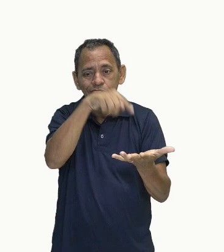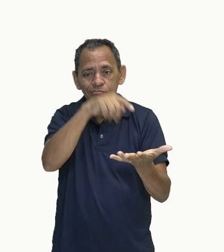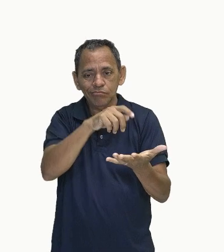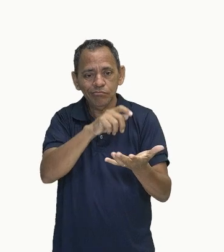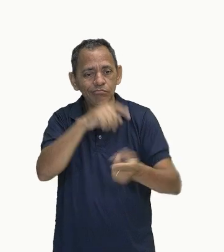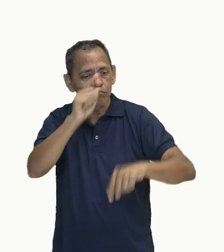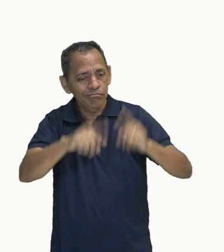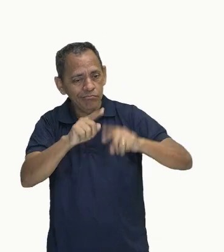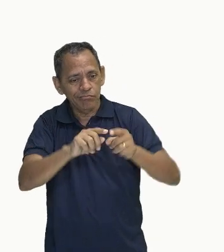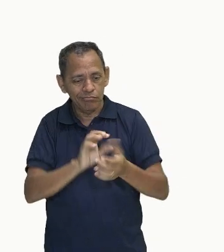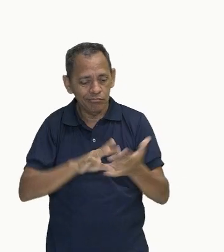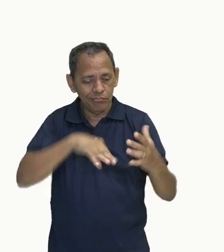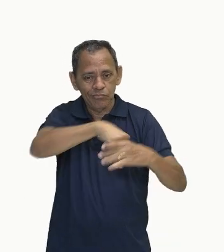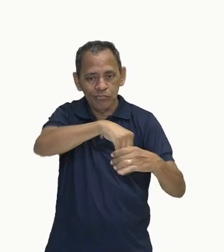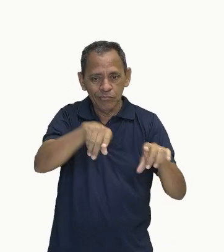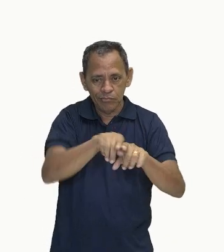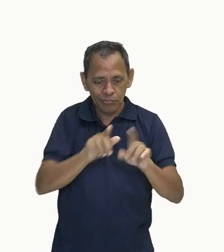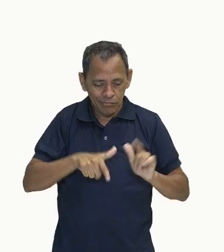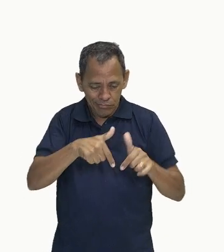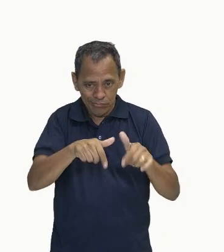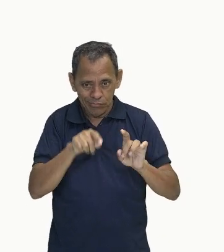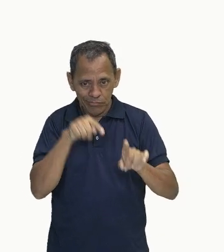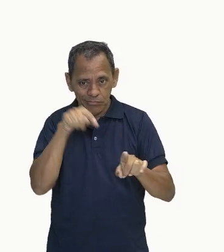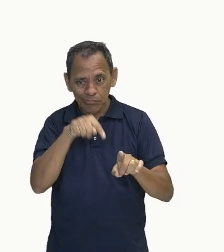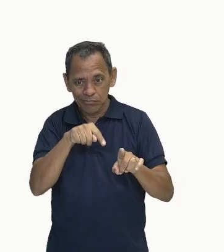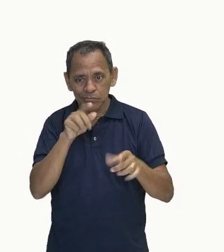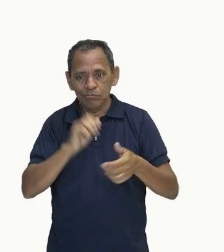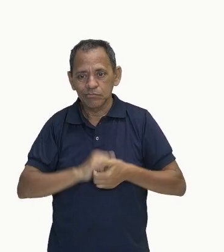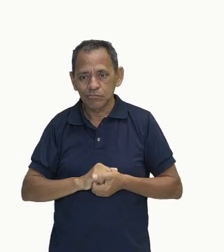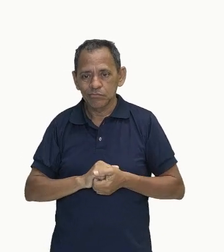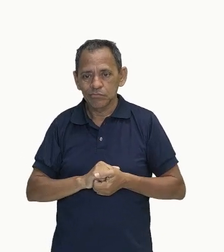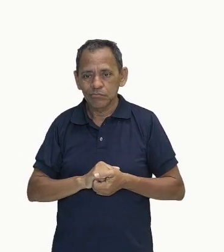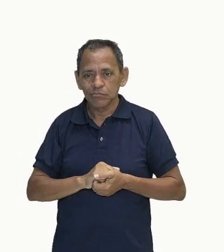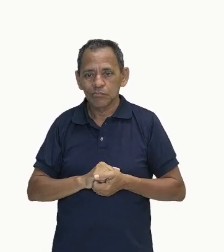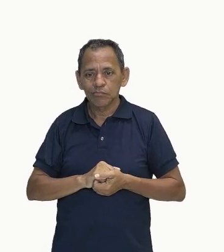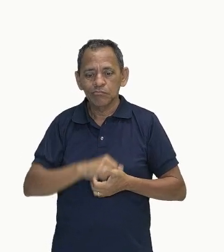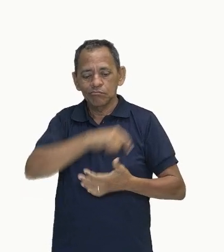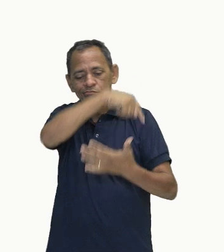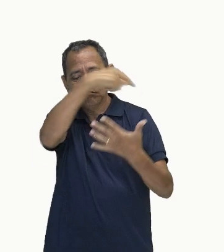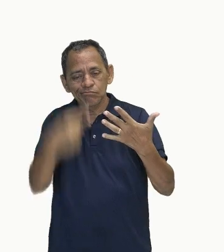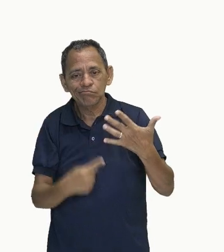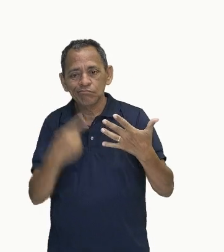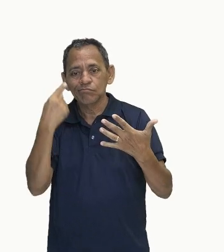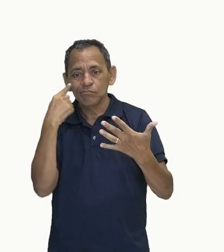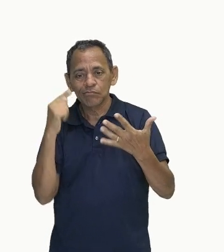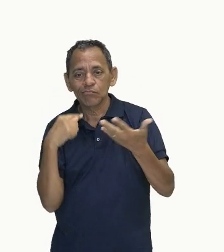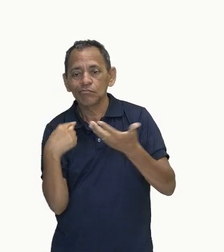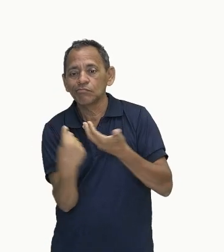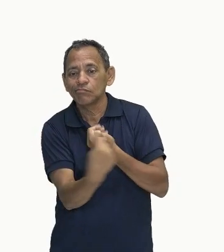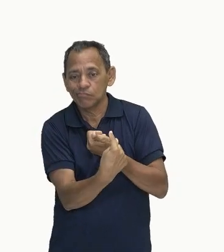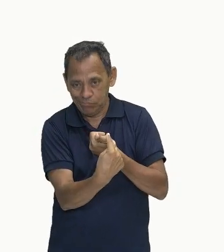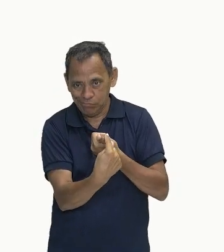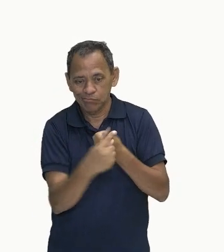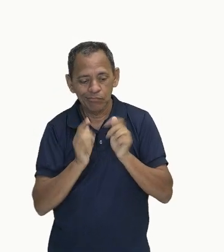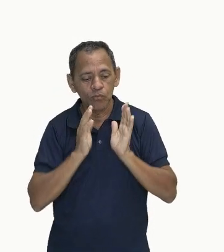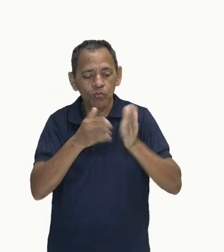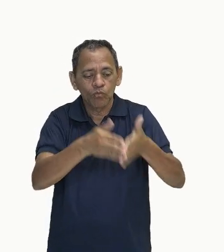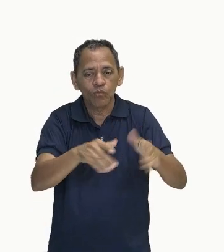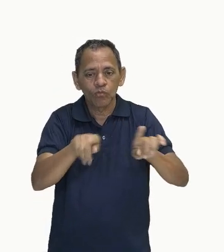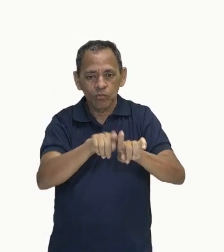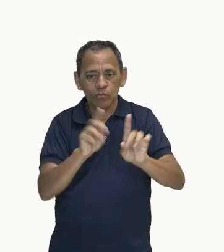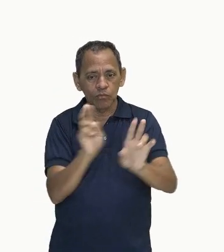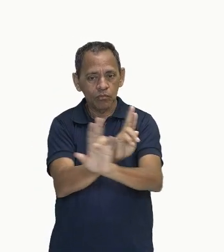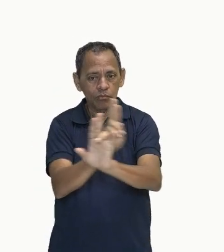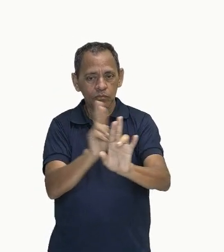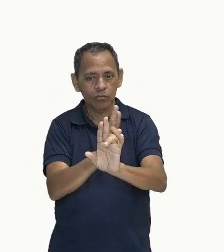de atividades, né? E quais são essas atividades? Essas atividades, gente, elas são aqui voltadas, né, relacionadas